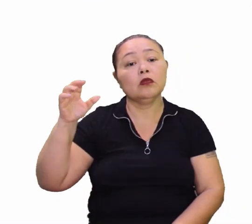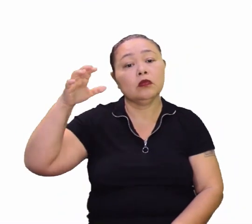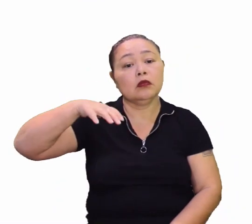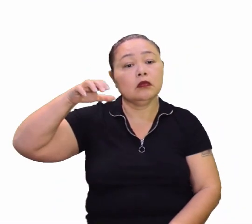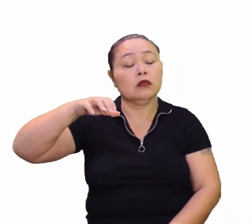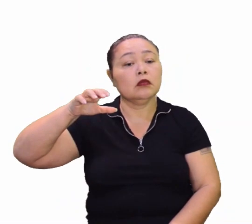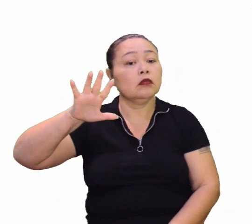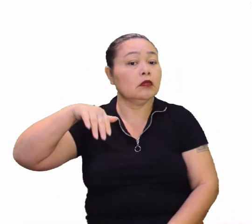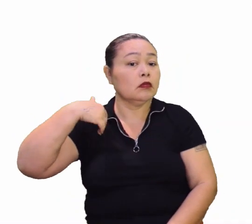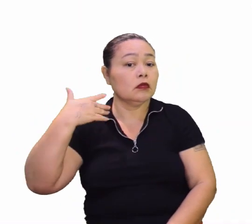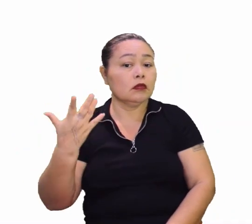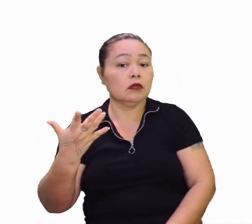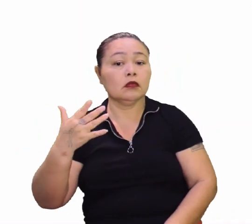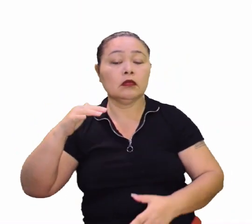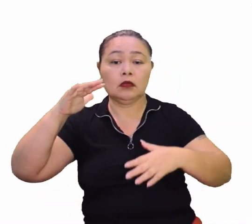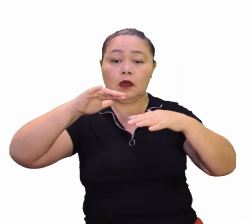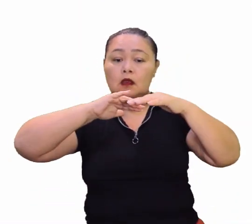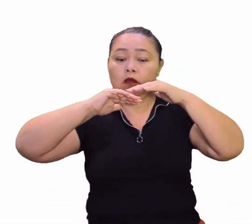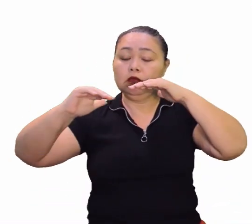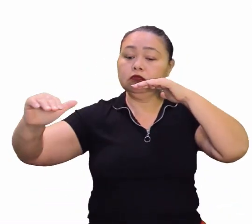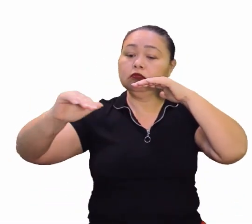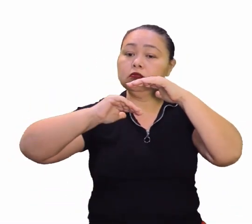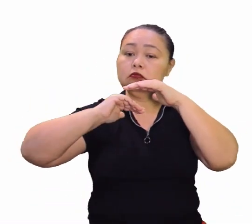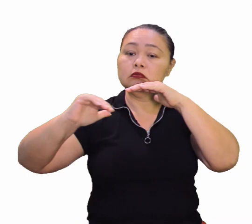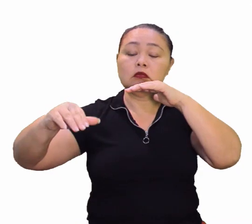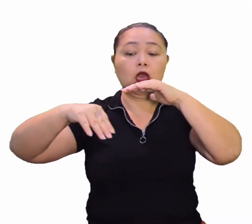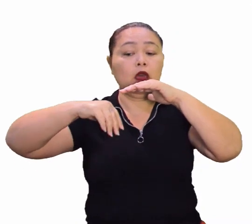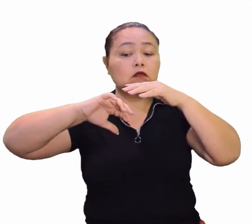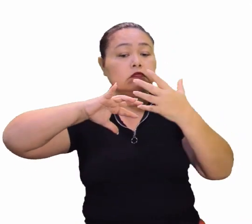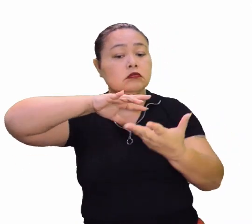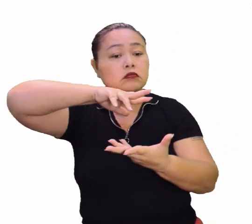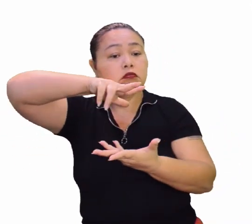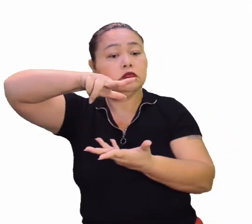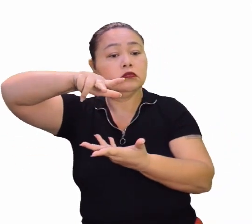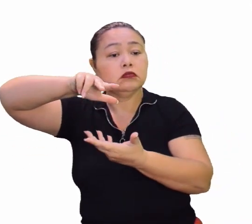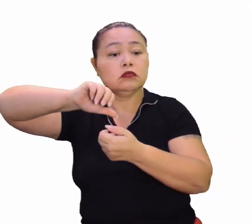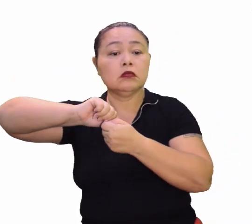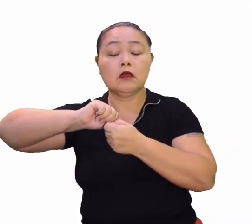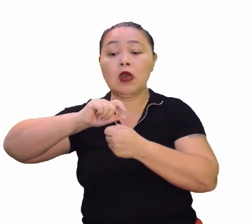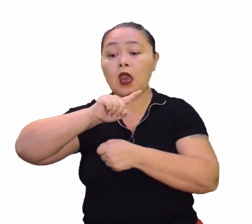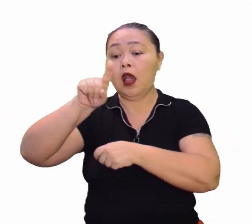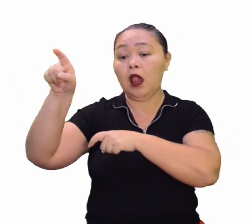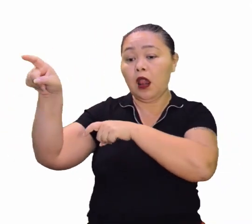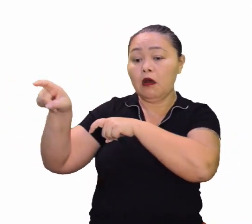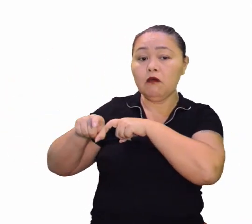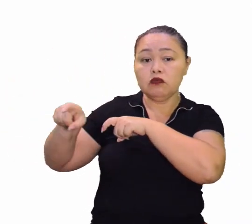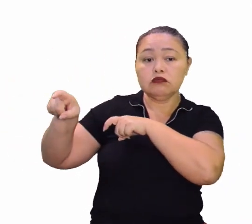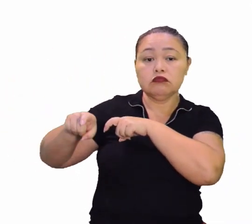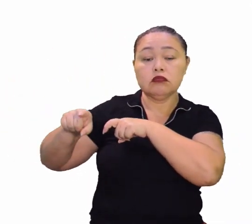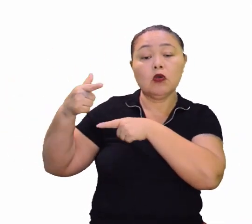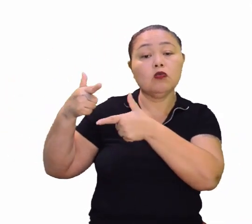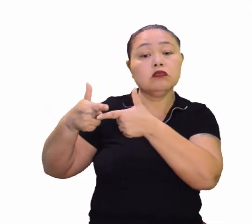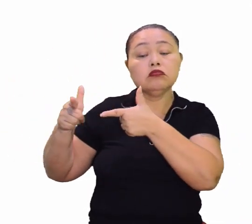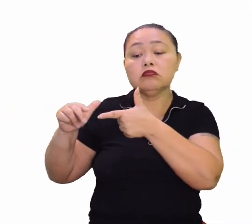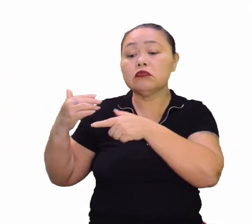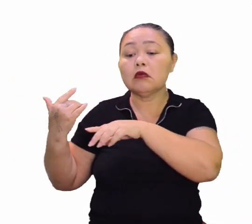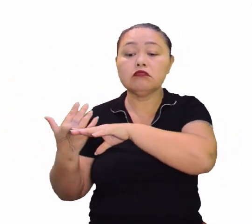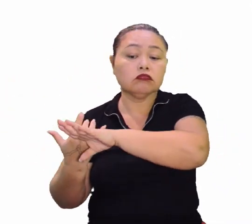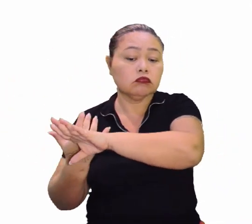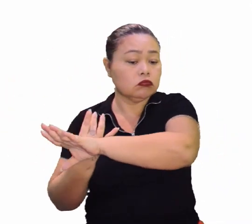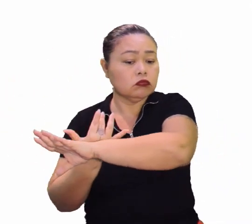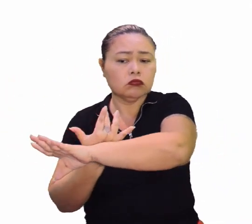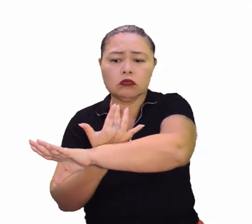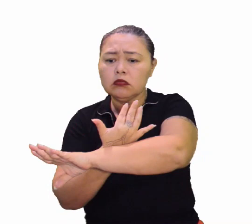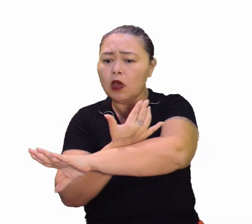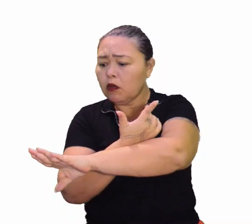Essa chuva, ao ser precipitada na superfície terrestre, afeta lavouras e